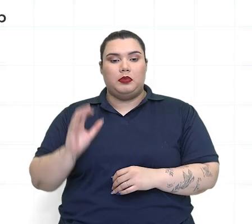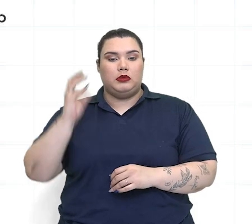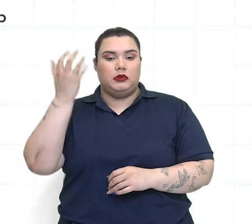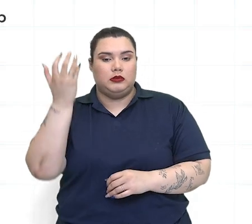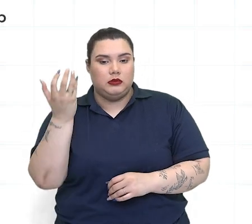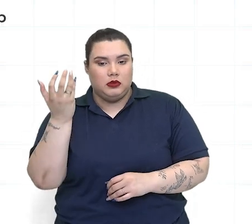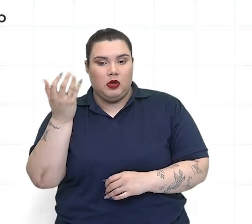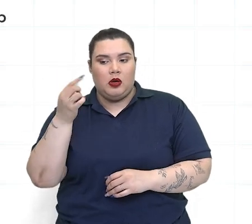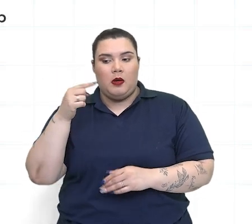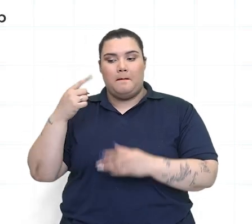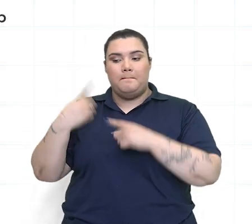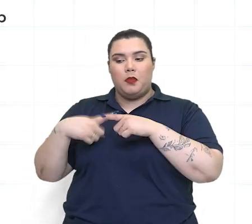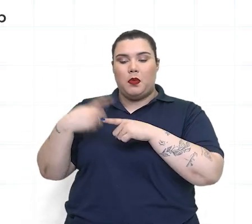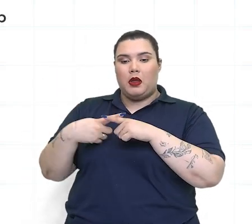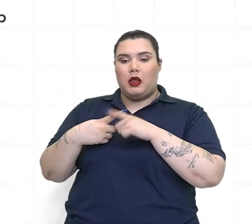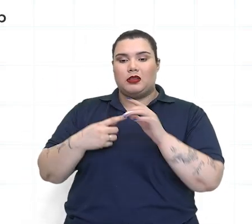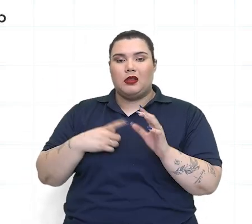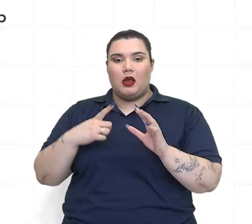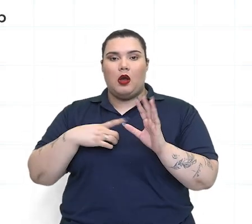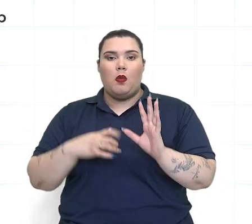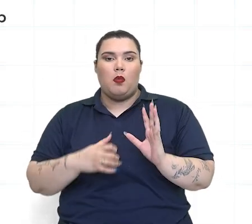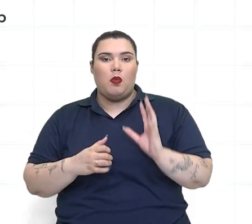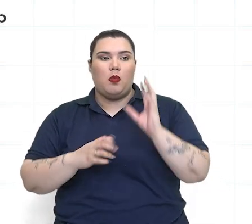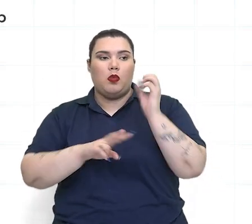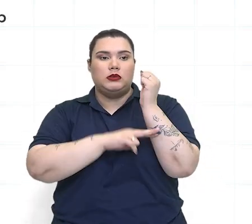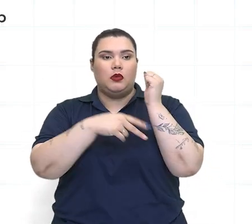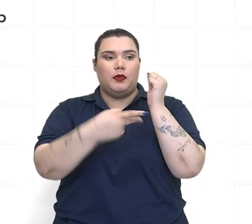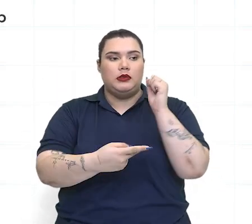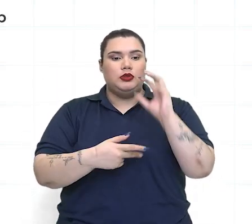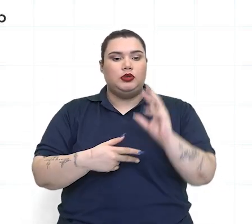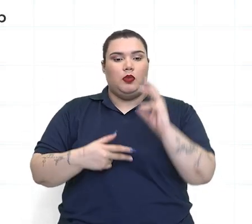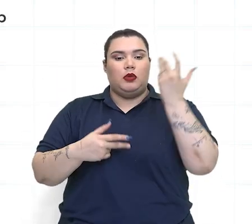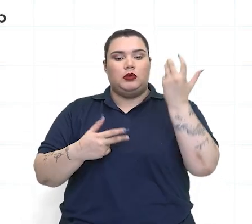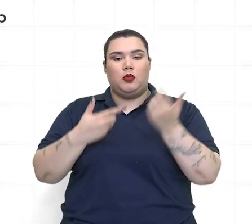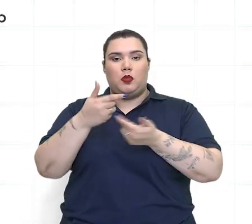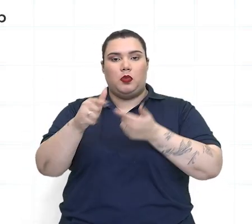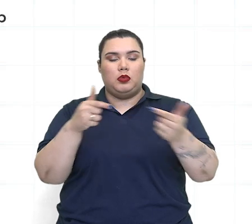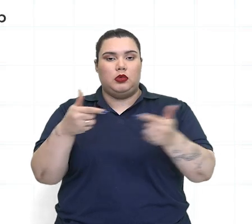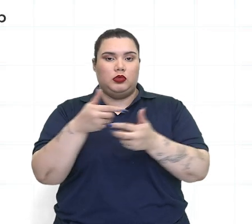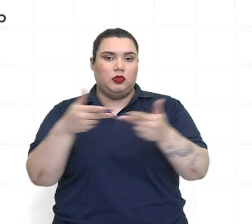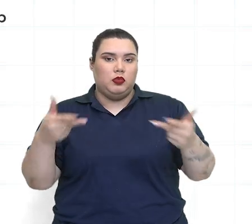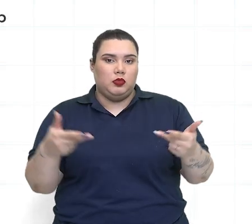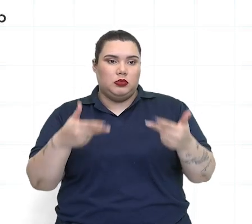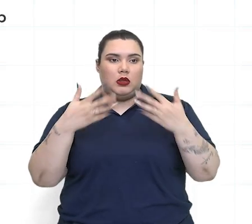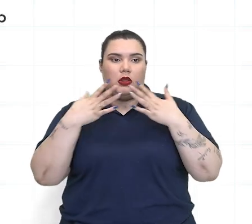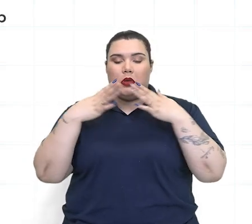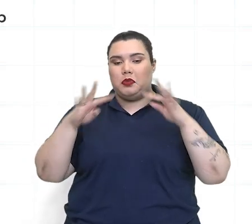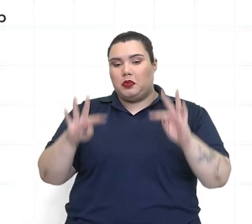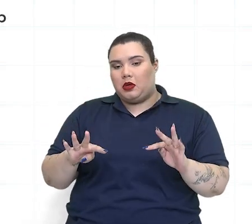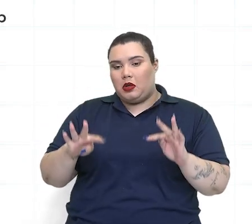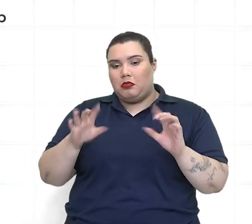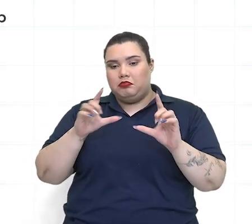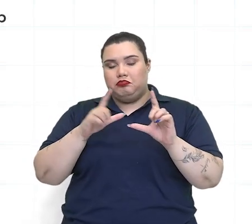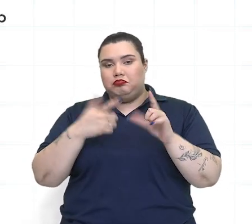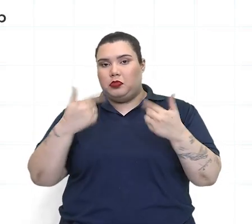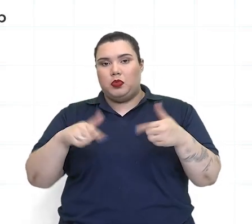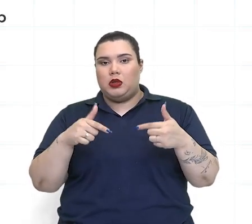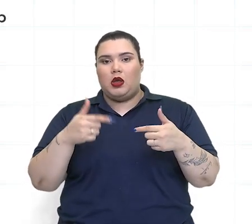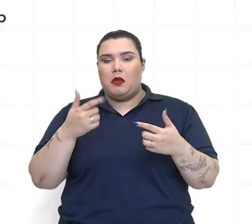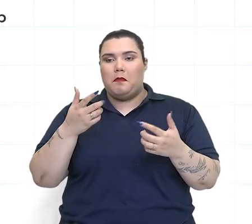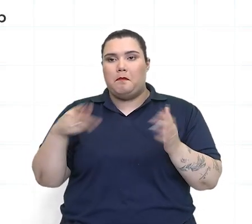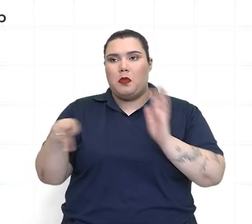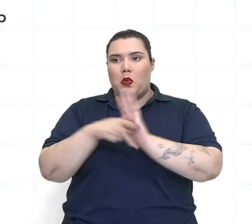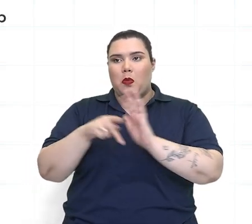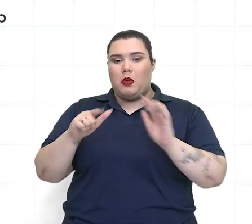aquilo que acontece em decorrência de eventos exteriores ou naturais, que independem da